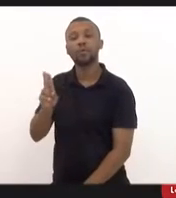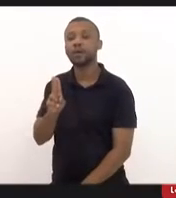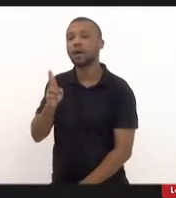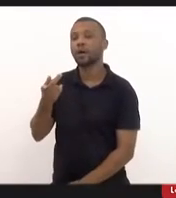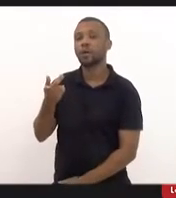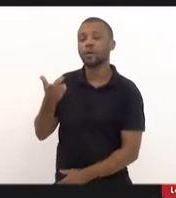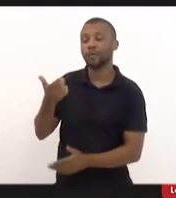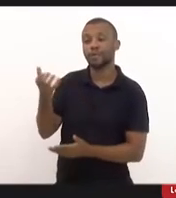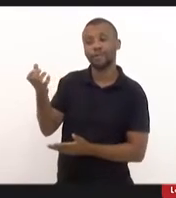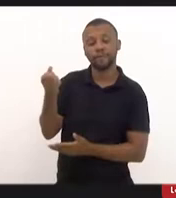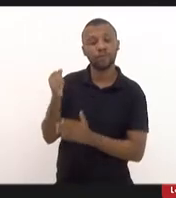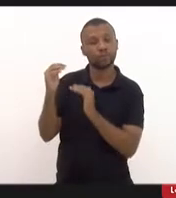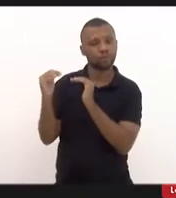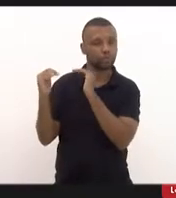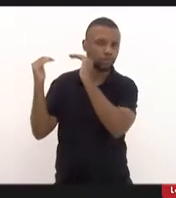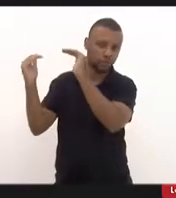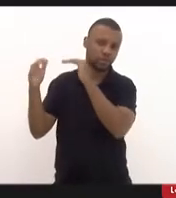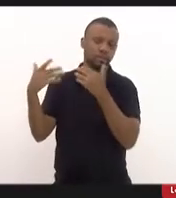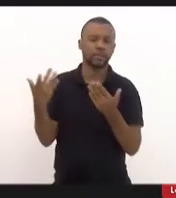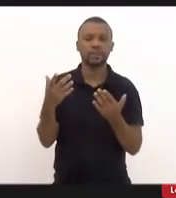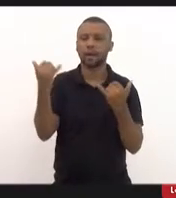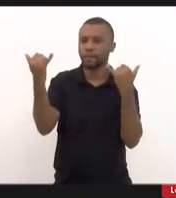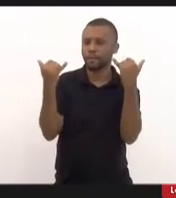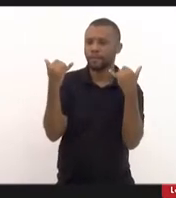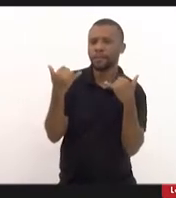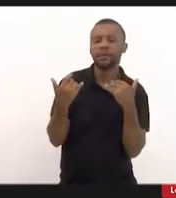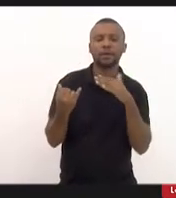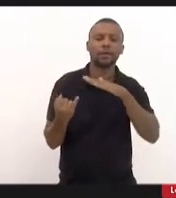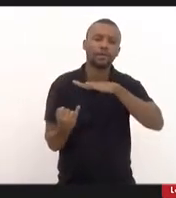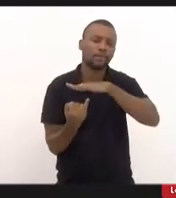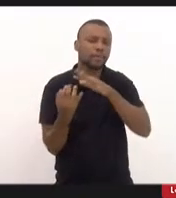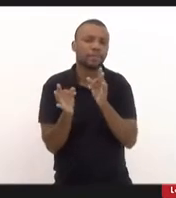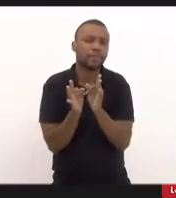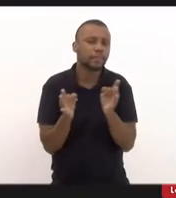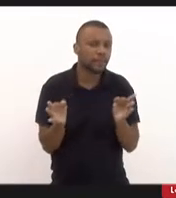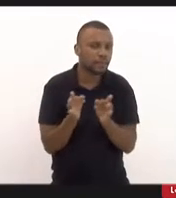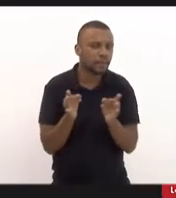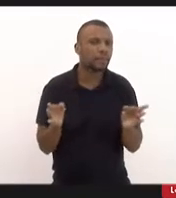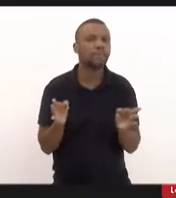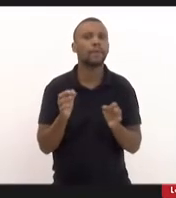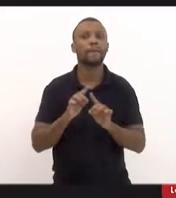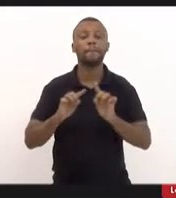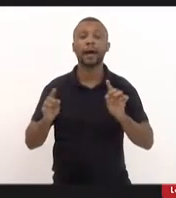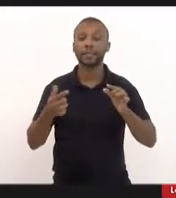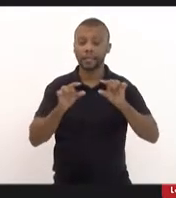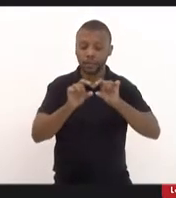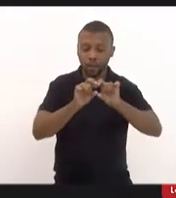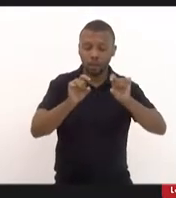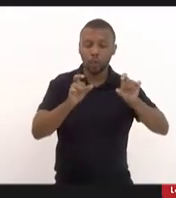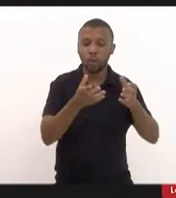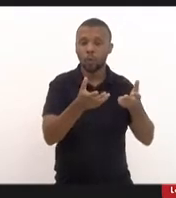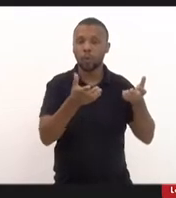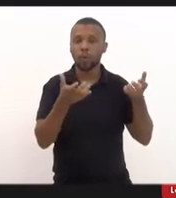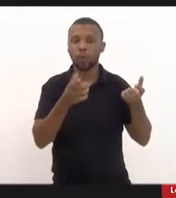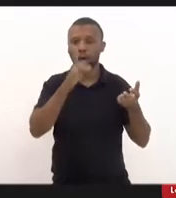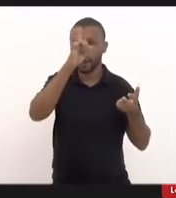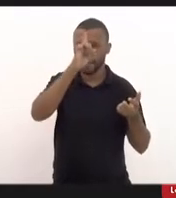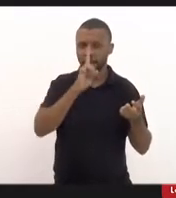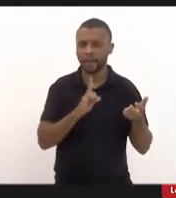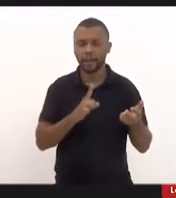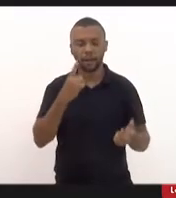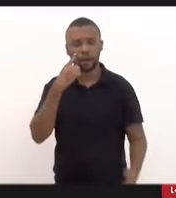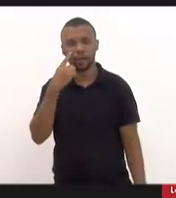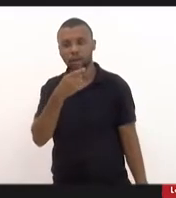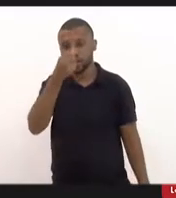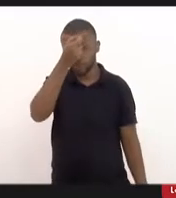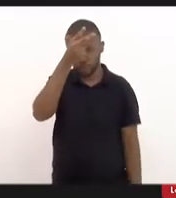privado, formal, a gente vê ali, não sei se dá para todos enxergarem, mas ali onde estão sublinhados, são dos municípios que têm